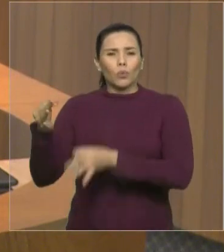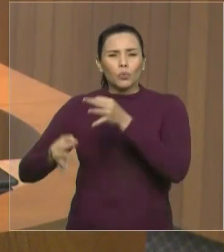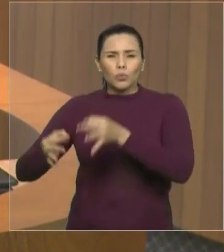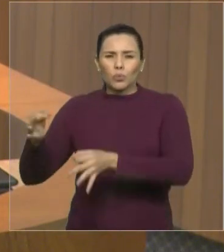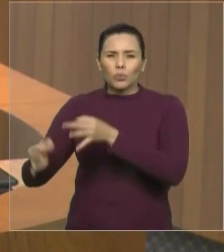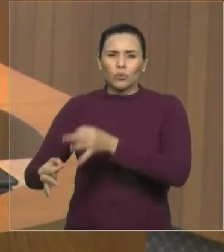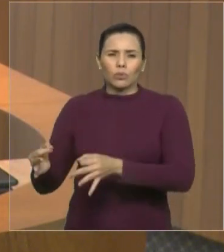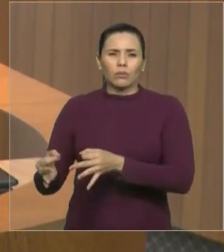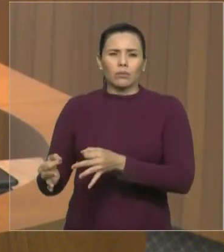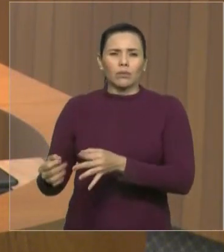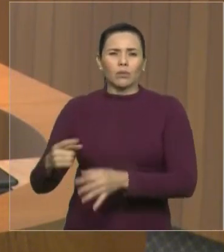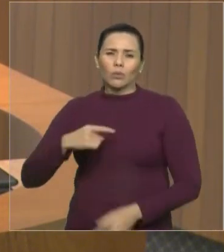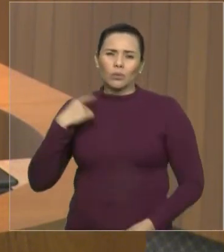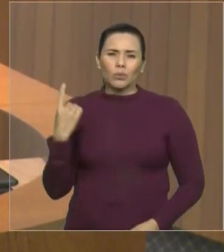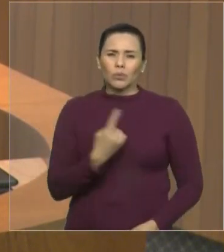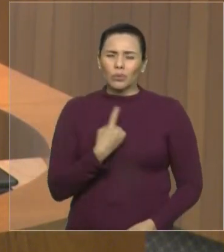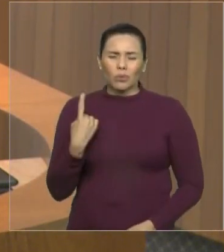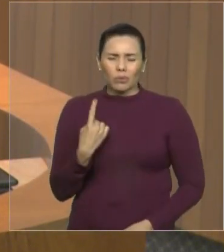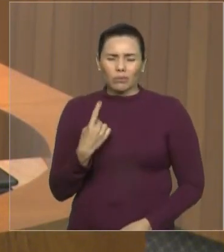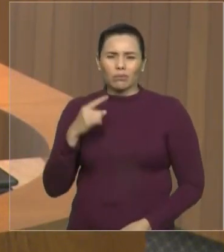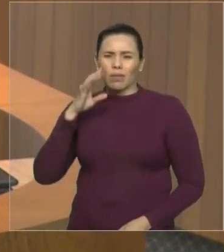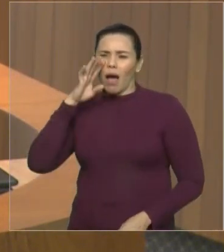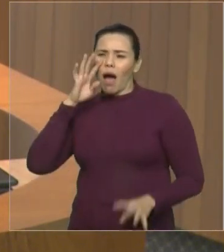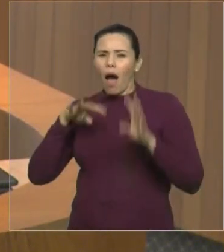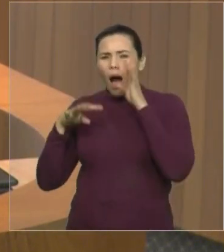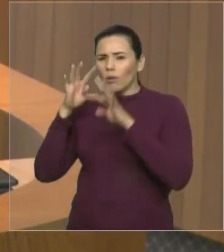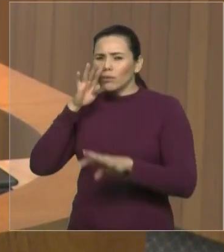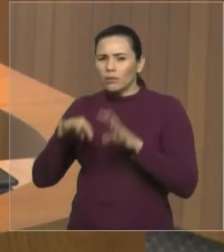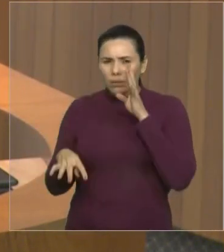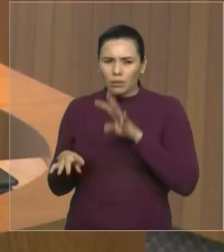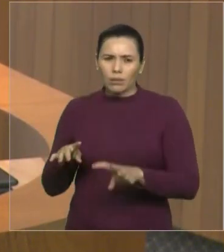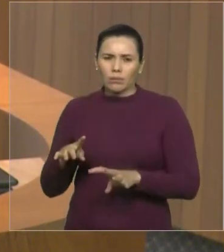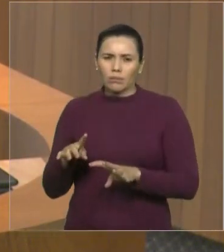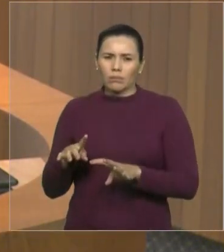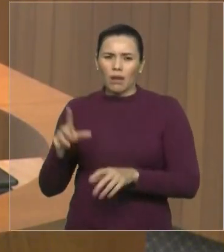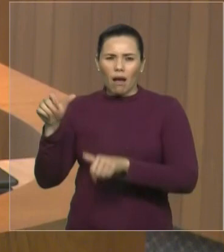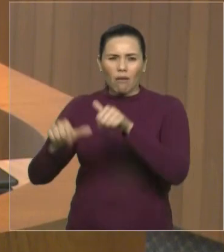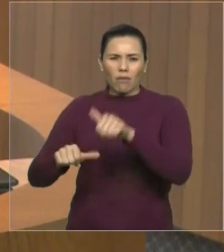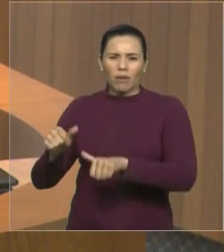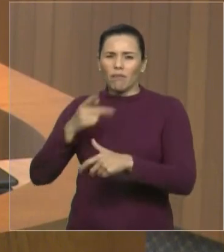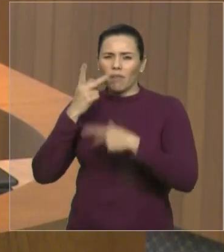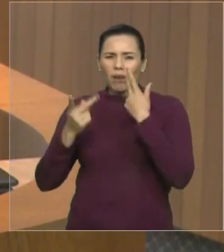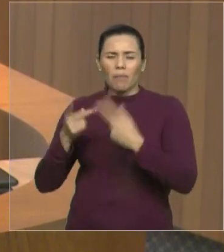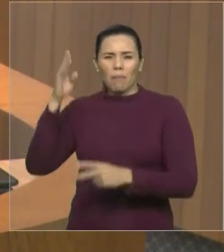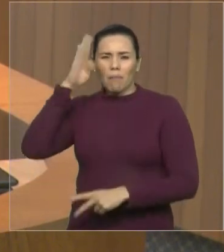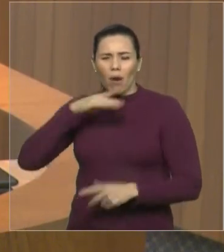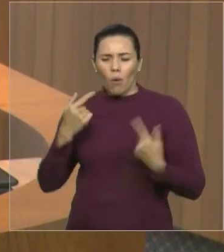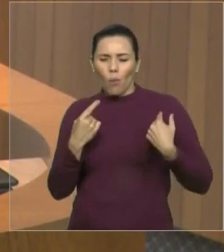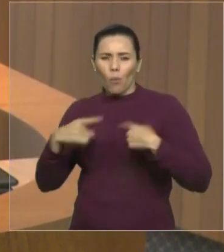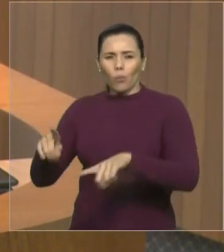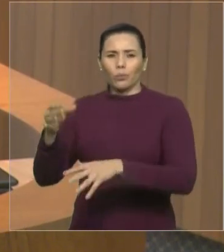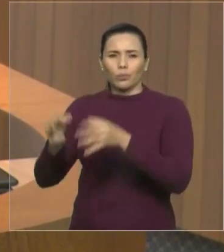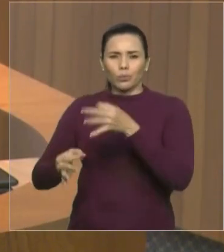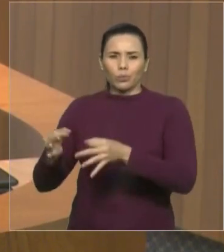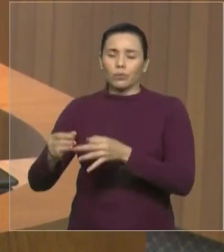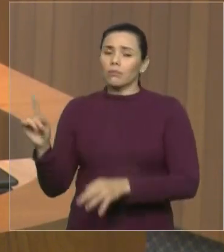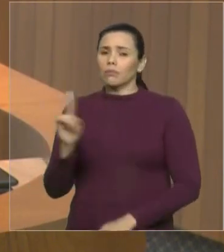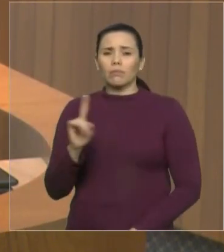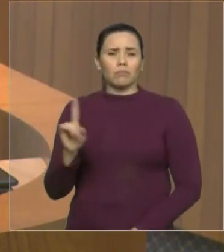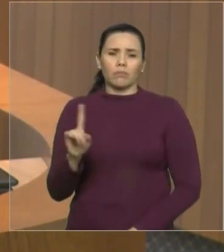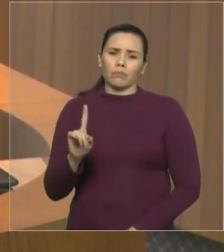Assembleia buscou fazer uma avaliação negativa do Poder Judiciário. Mas existe uma